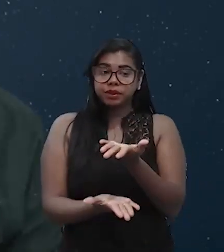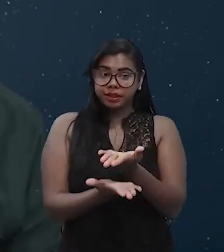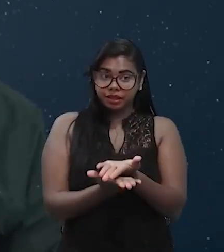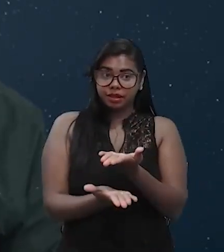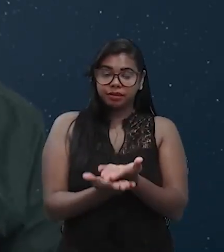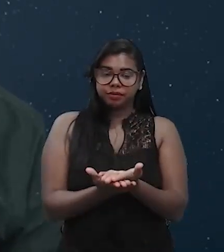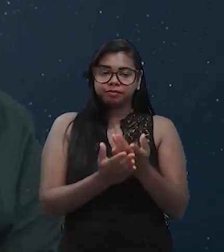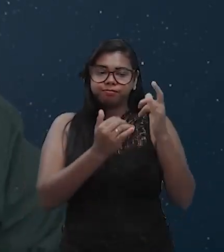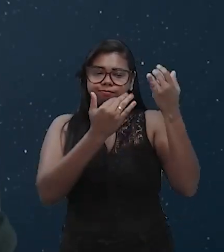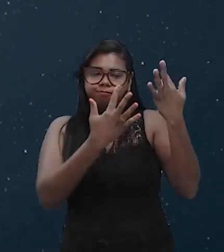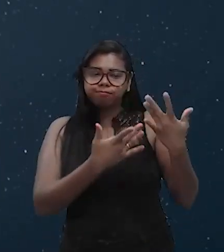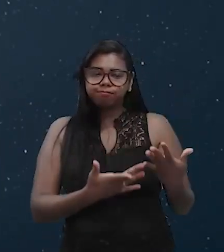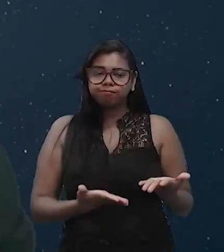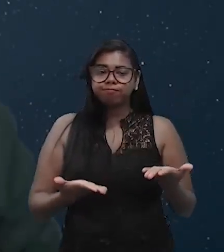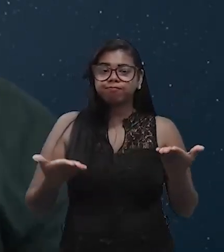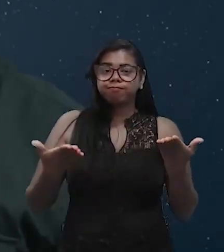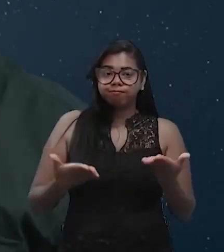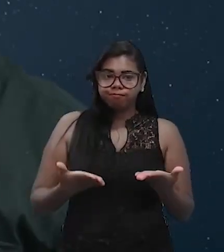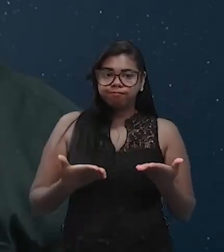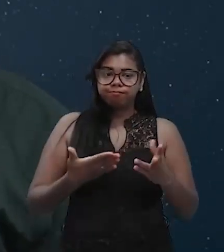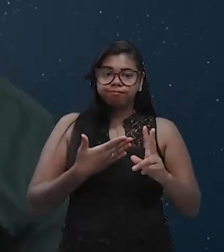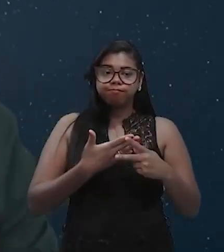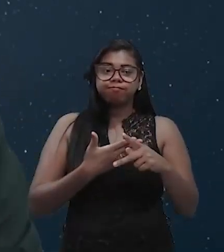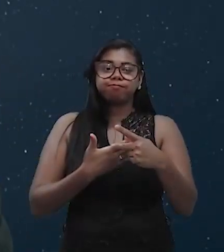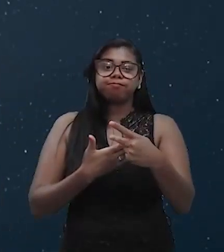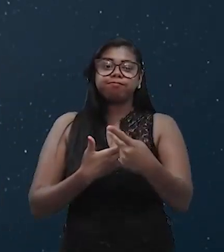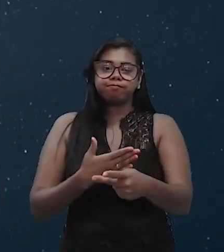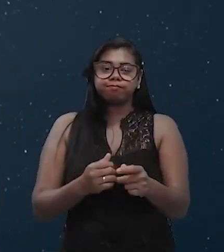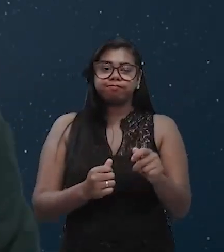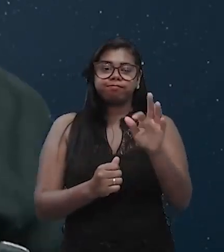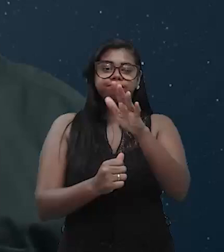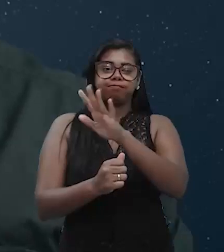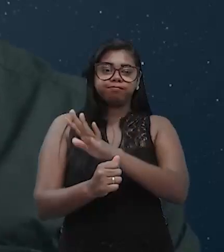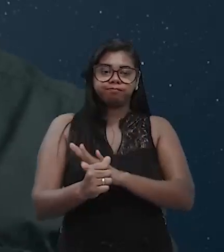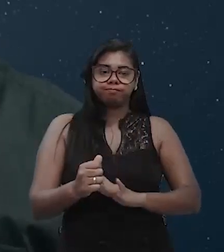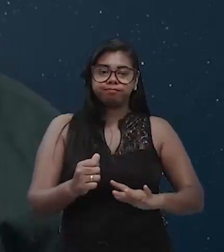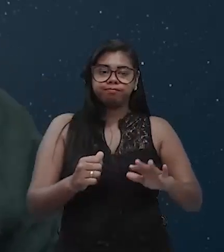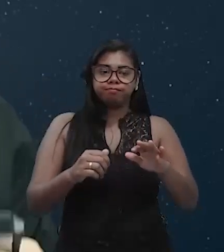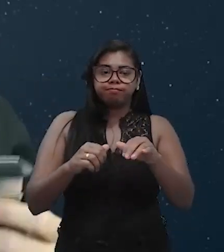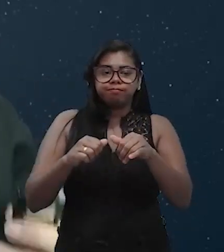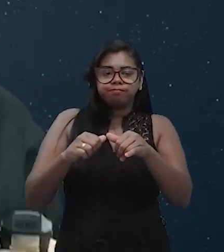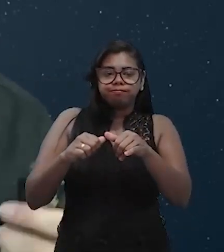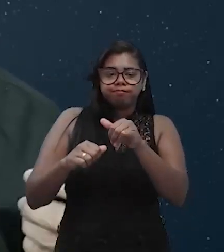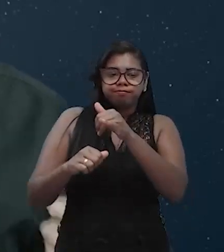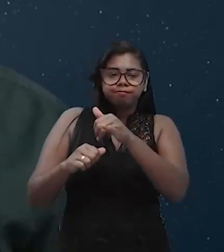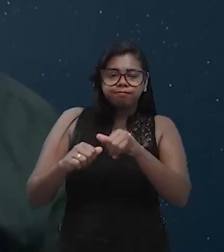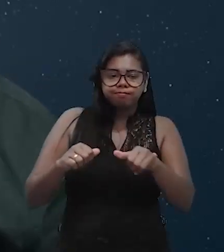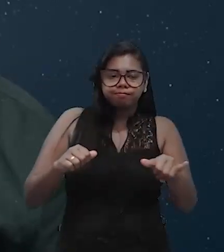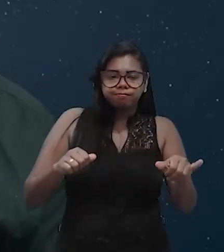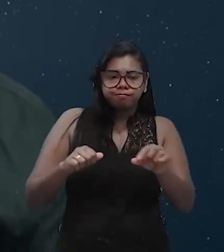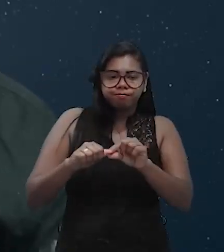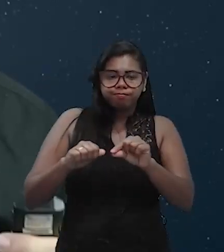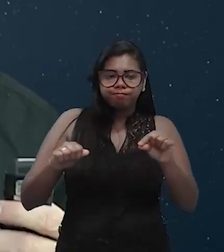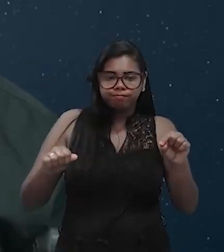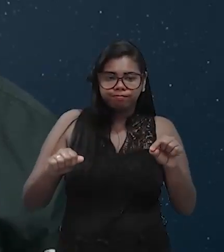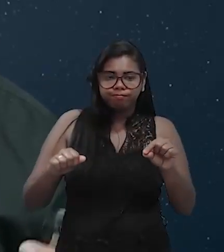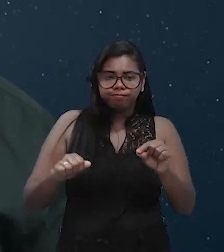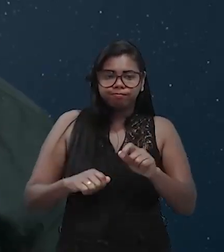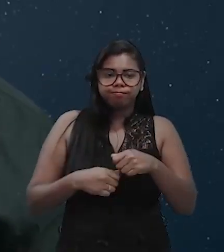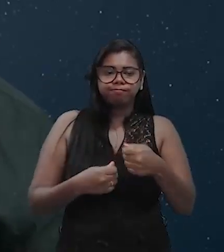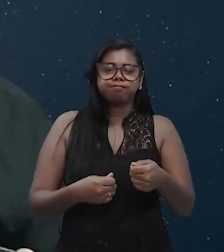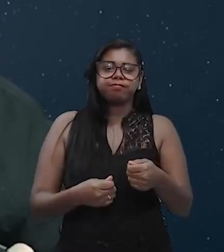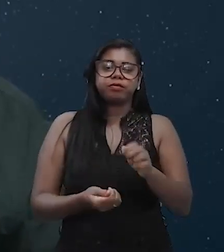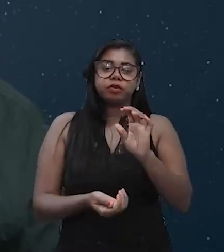vai falar da consequência da passagem da corrente elétrica por um fio e que isso vai gerar uma resistência. O